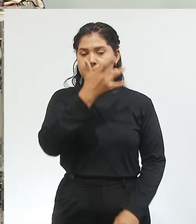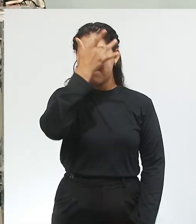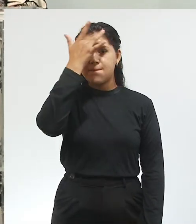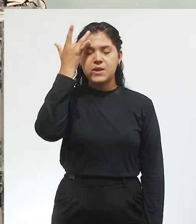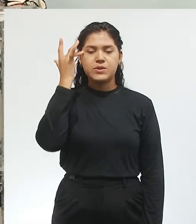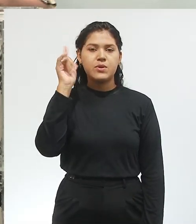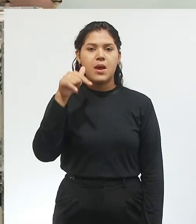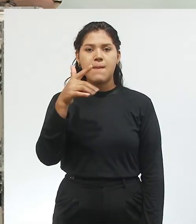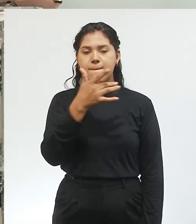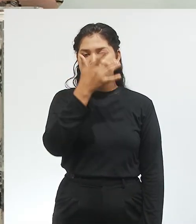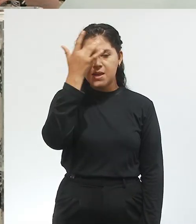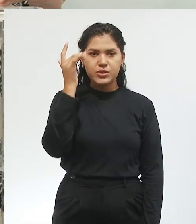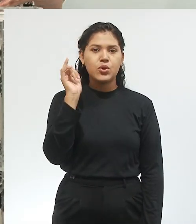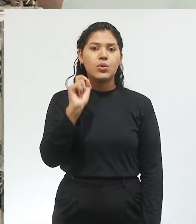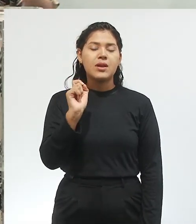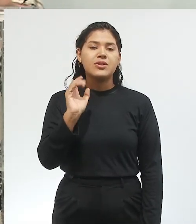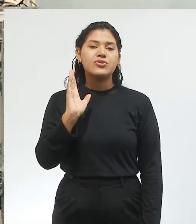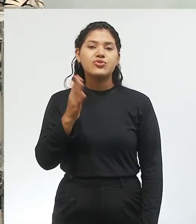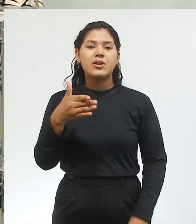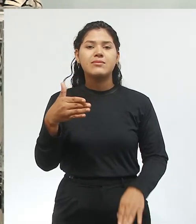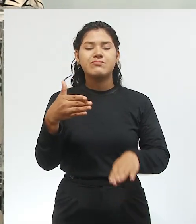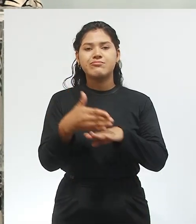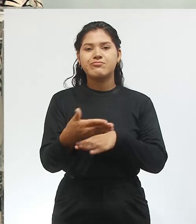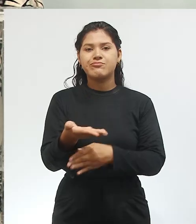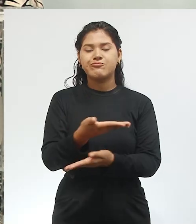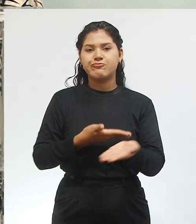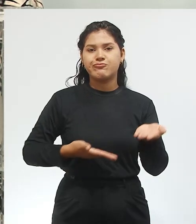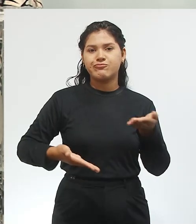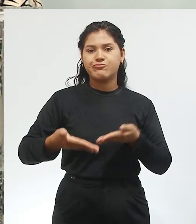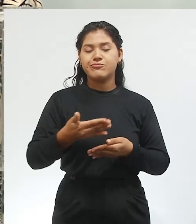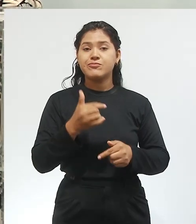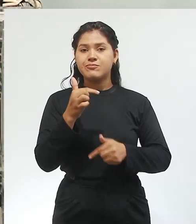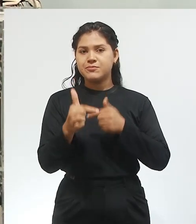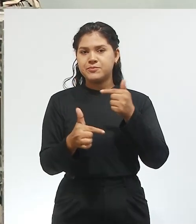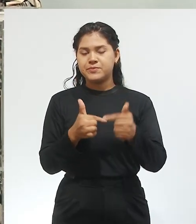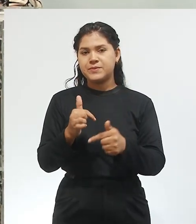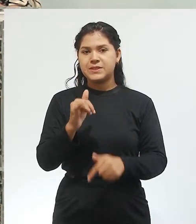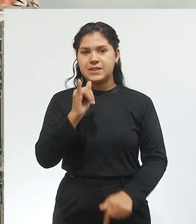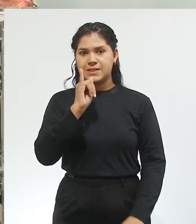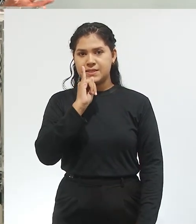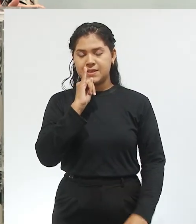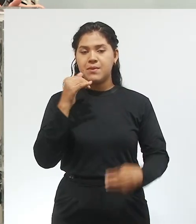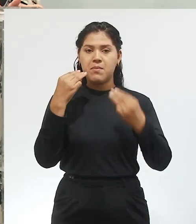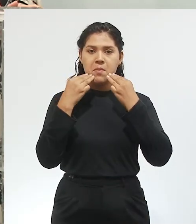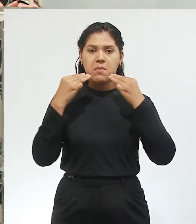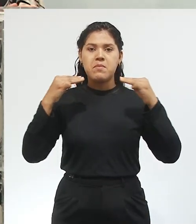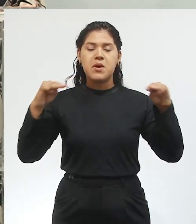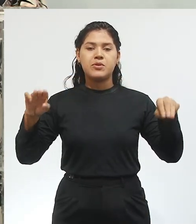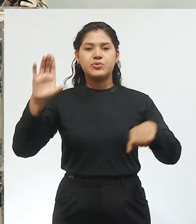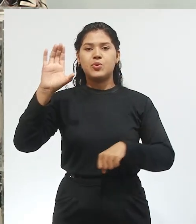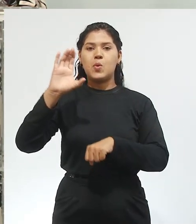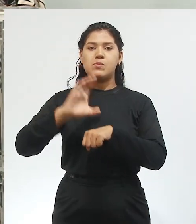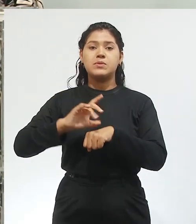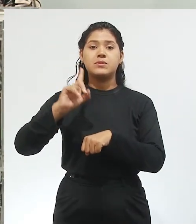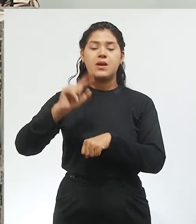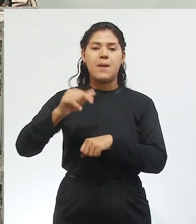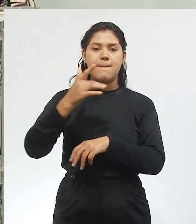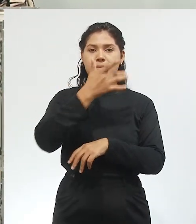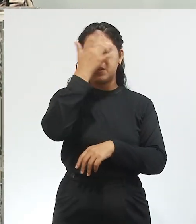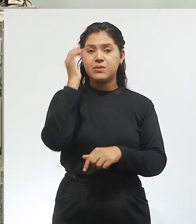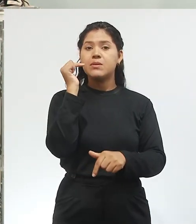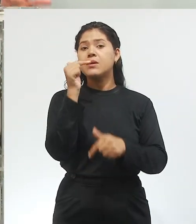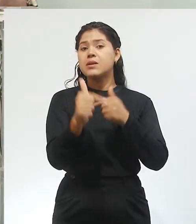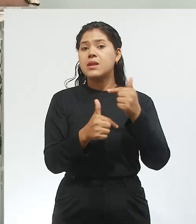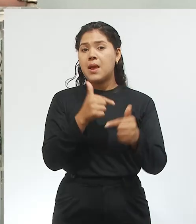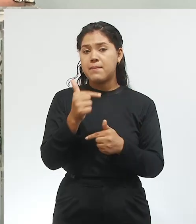justamente aquelas pessoas que estão envolvidas na oferta do serviço, né? No caso do marketing comercial, seriam os funcionários